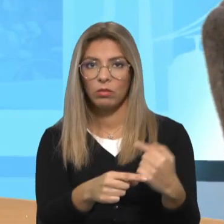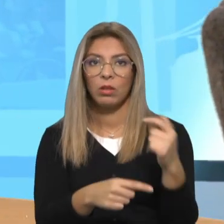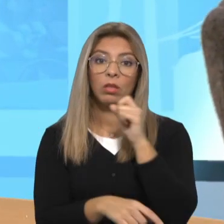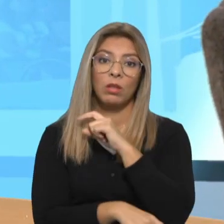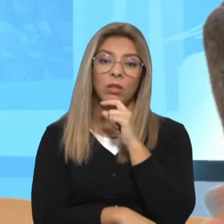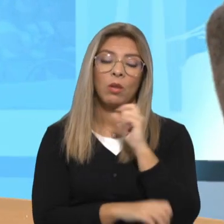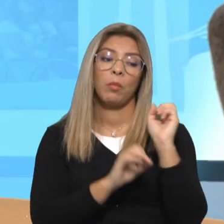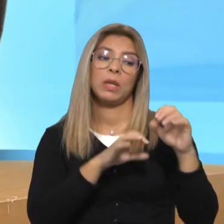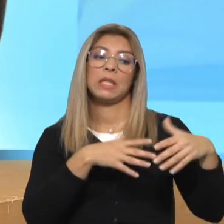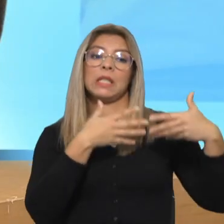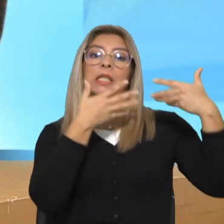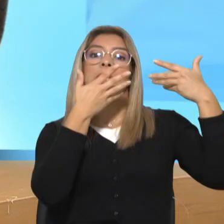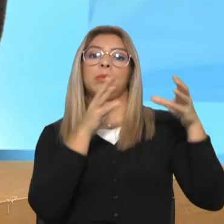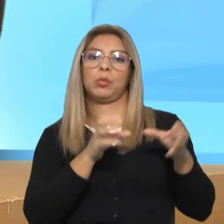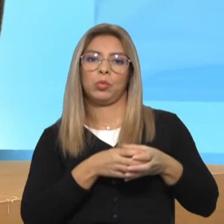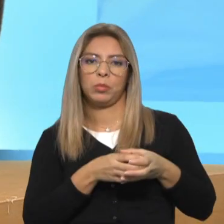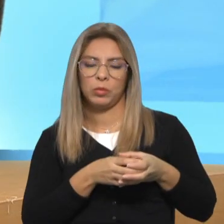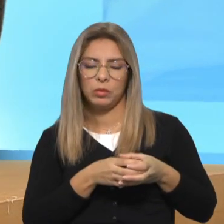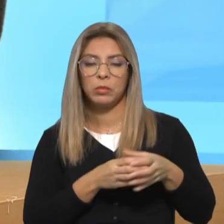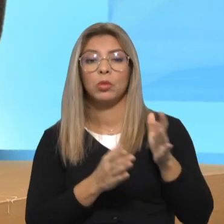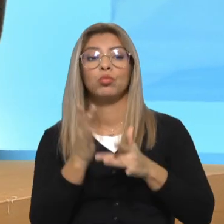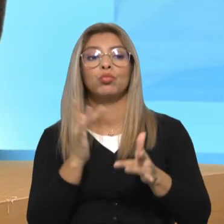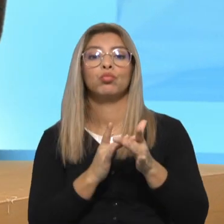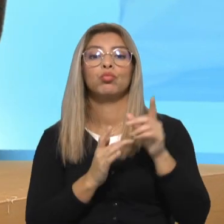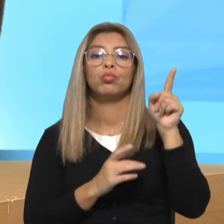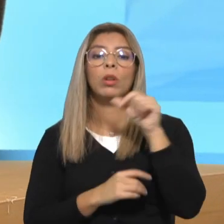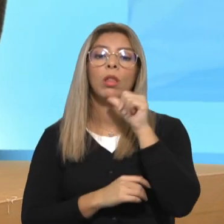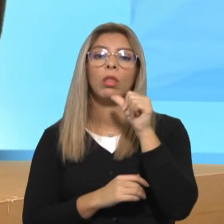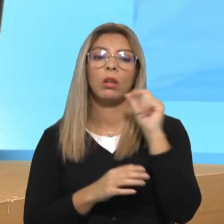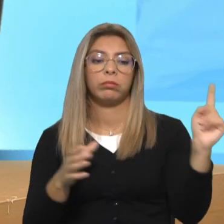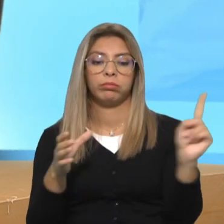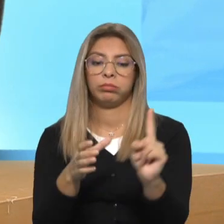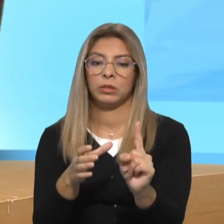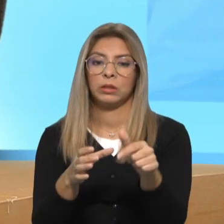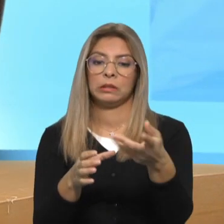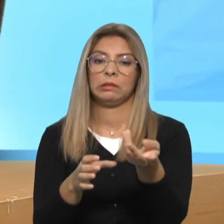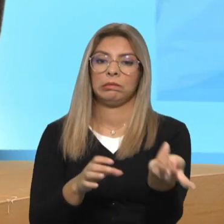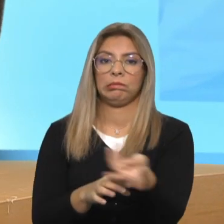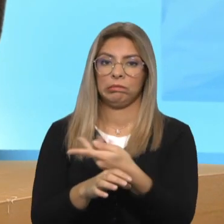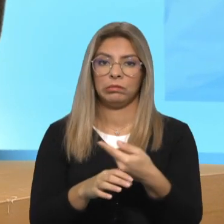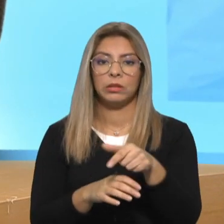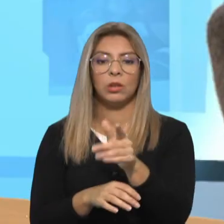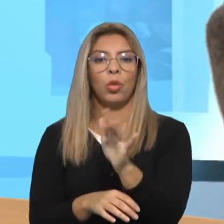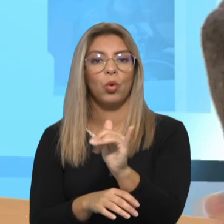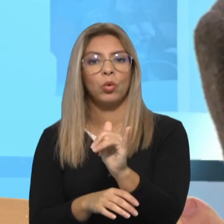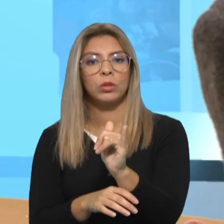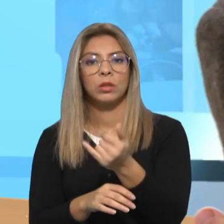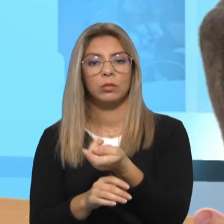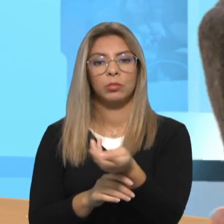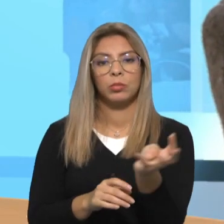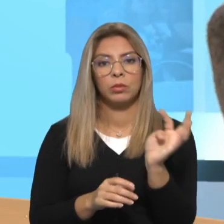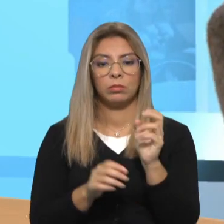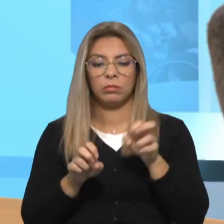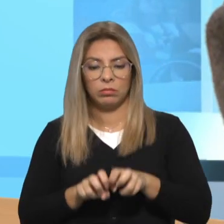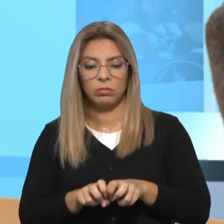primeiras comunidades, quer dizer, porque Jesus reunia-se com os seus discípulos, com os seus amigos, não é? À volta da